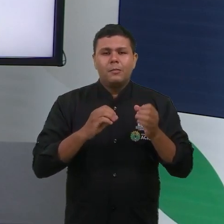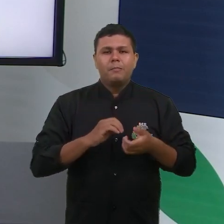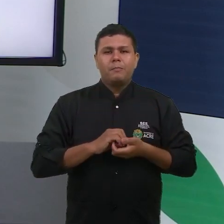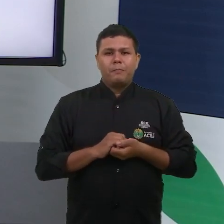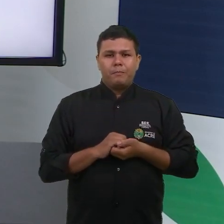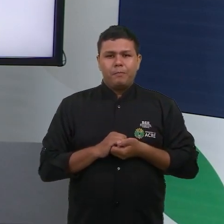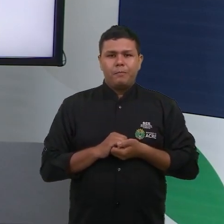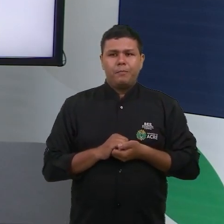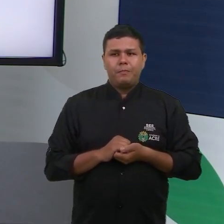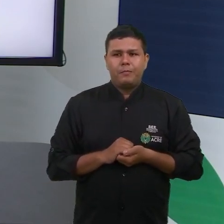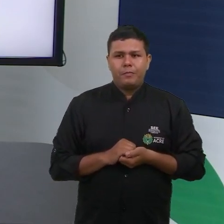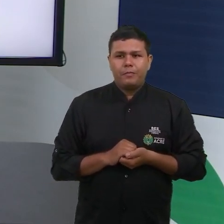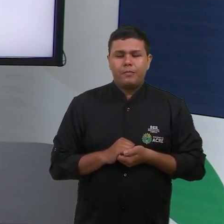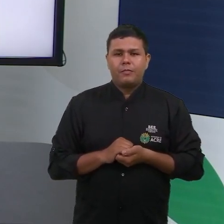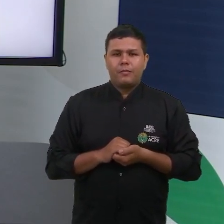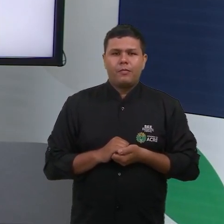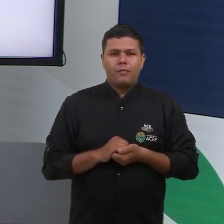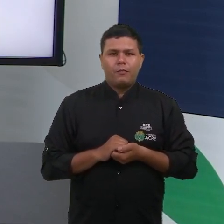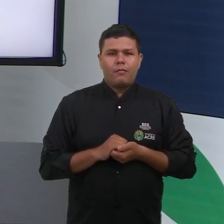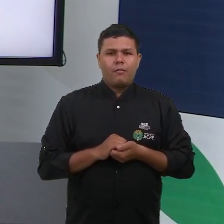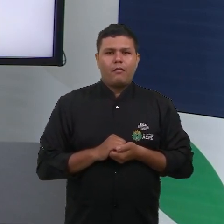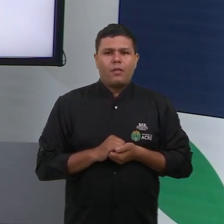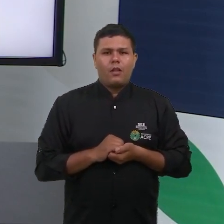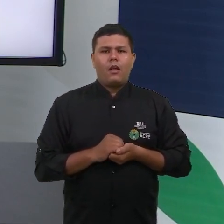Então, pessoal, a aula de hoje